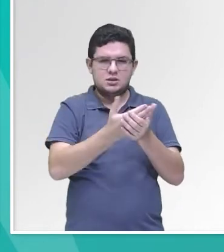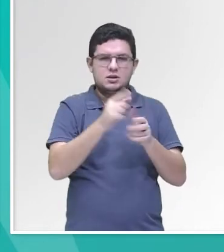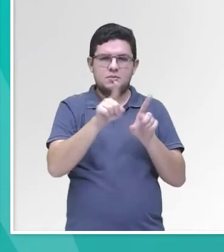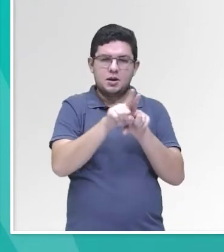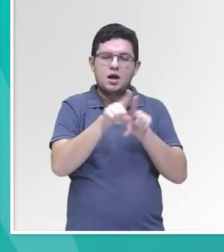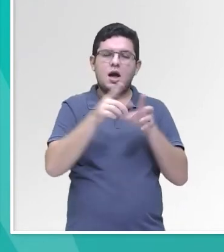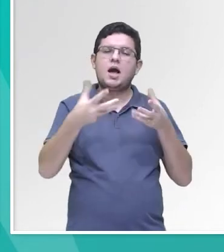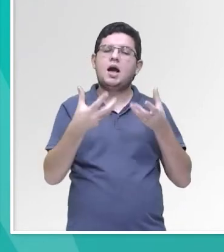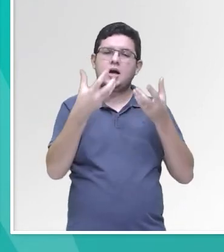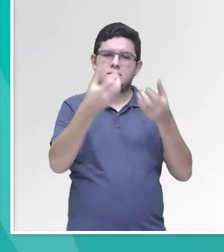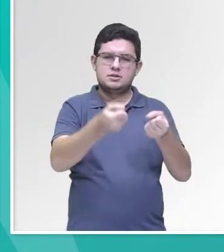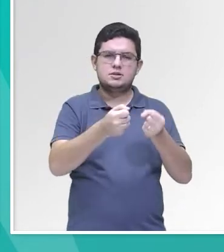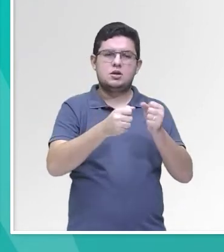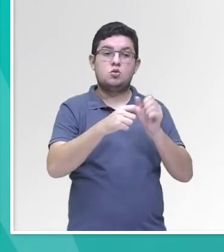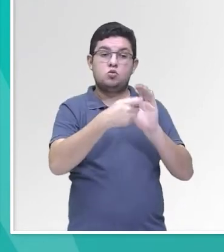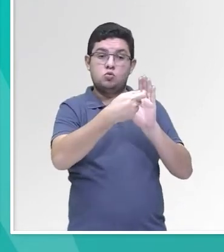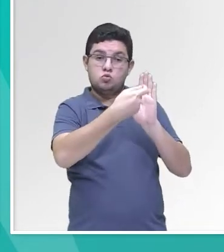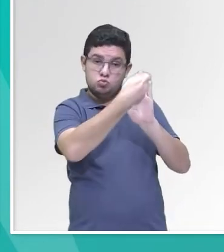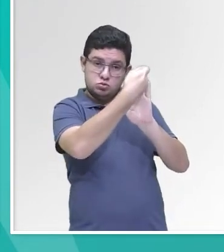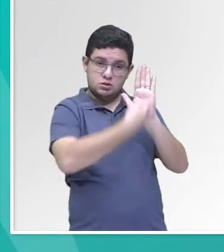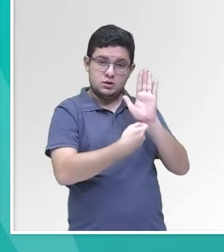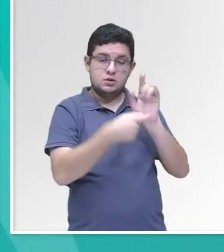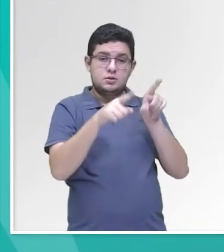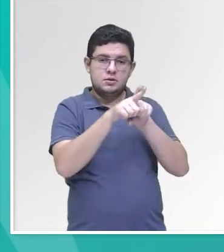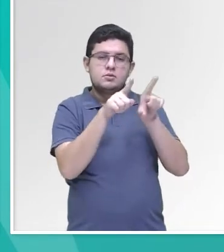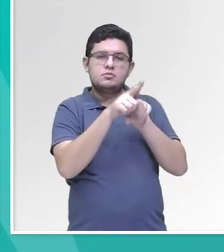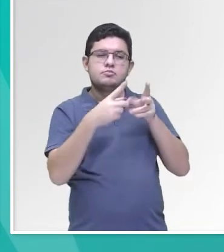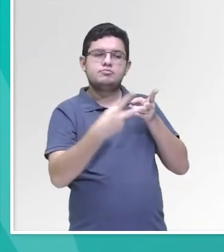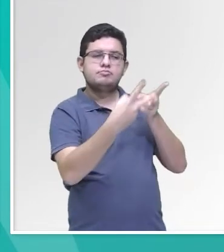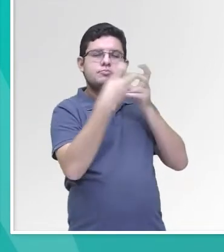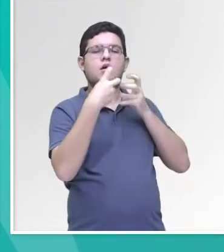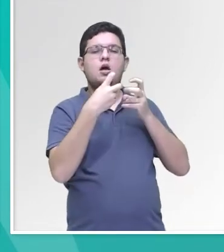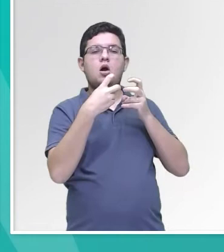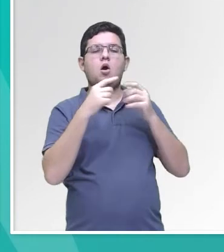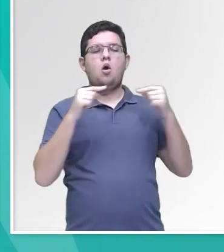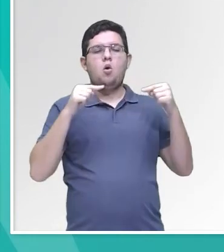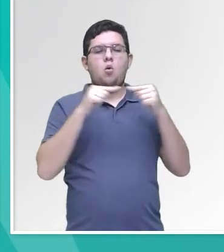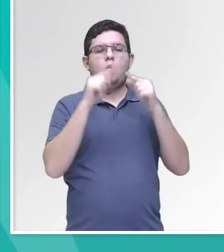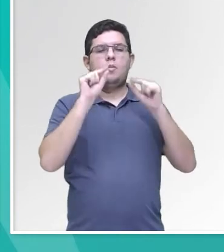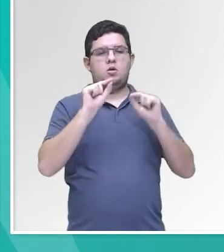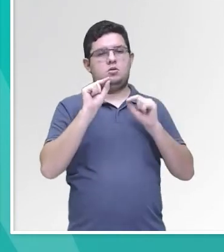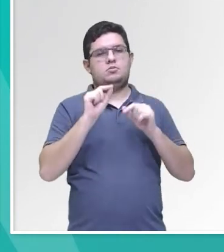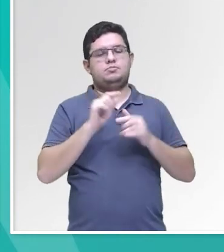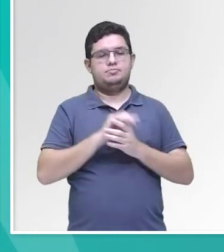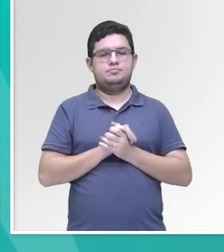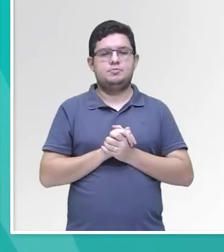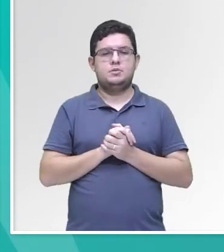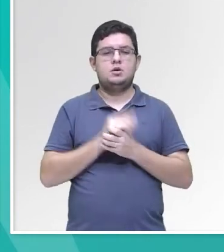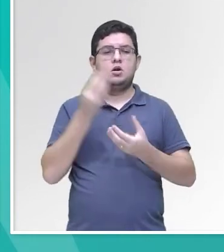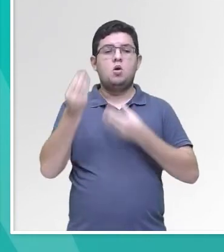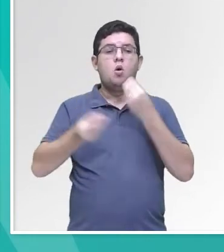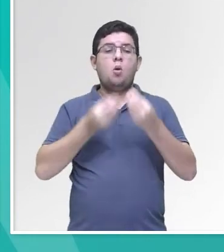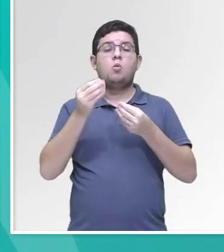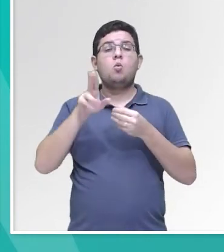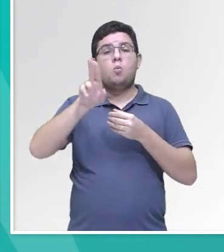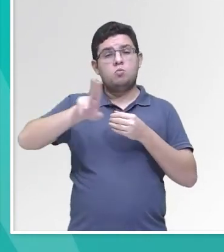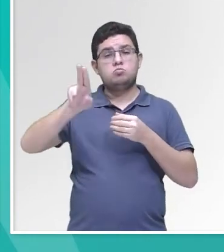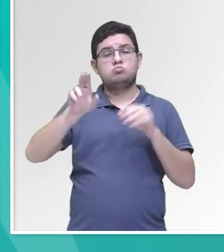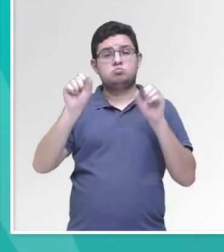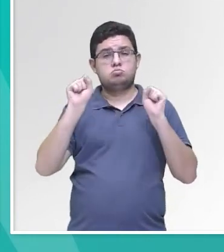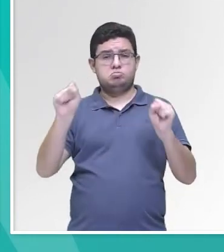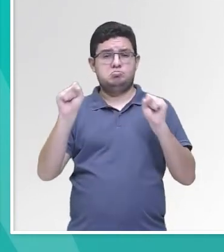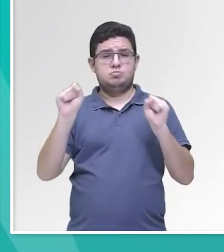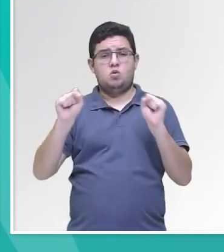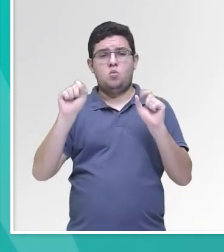texto e a identificação do leitor com a sua proposta, com o seu ponto de vista defendido, eu posso utilizar como